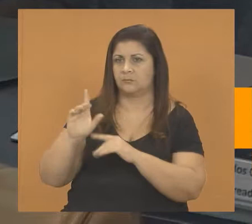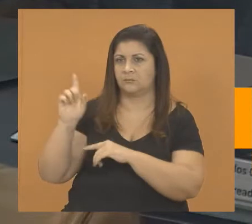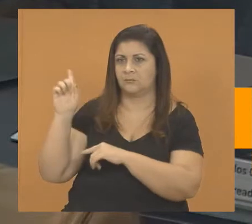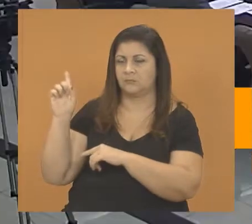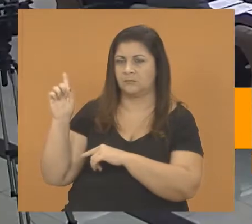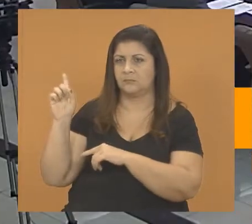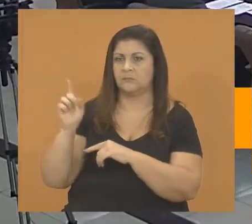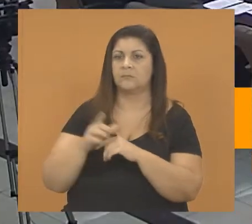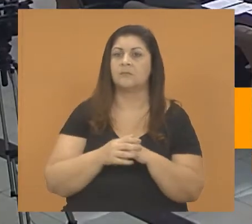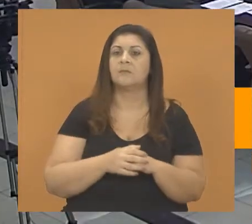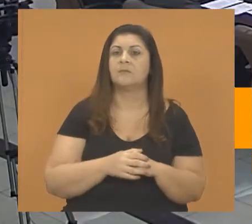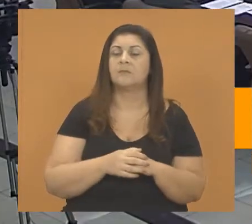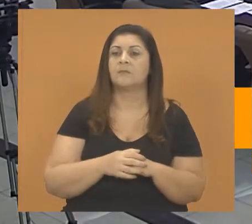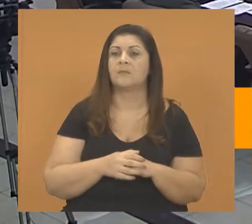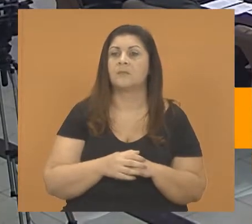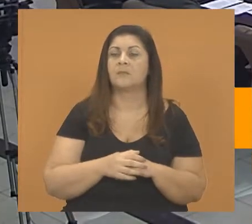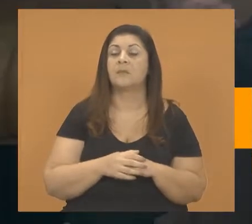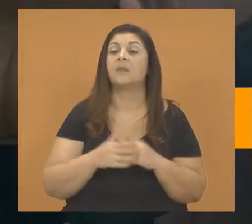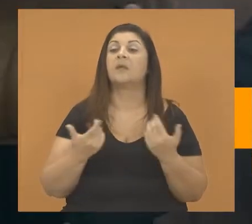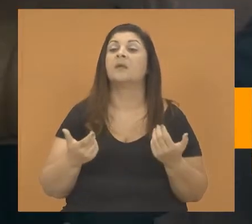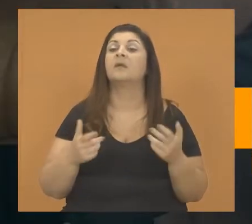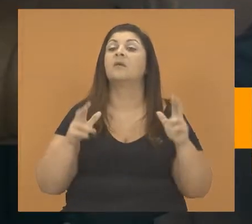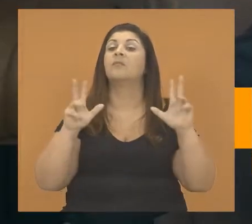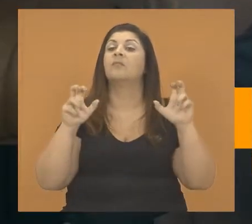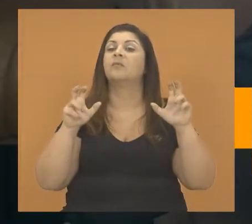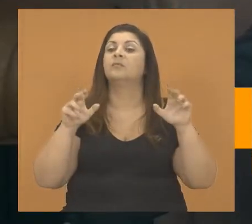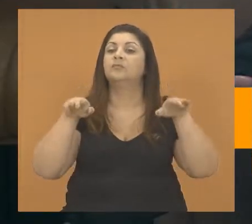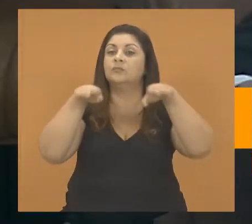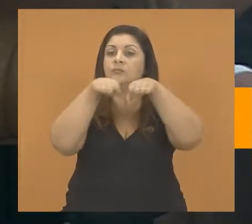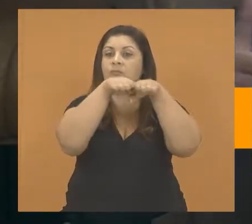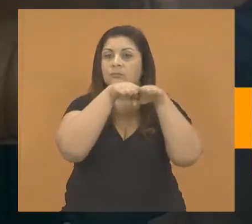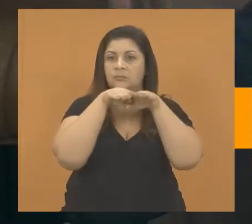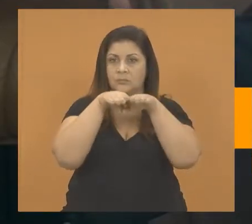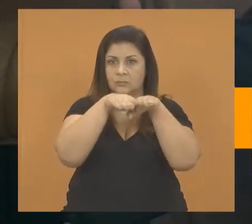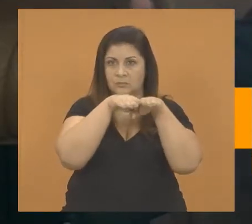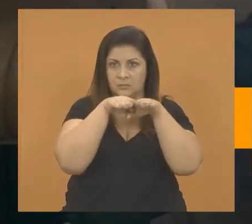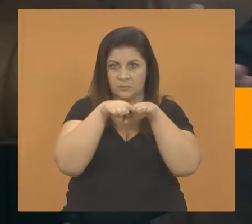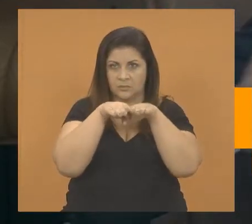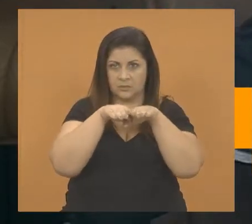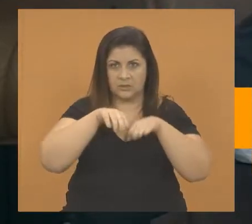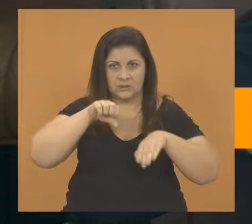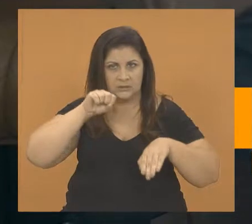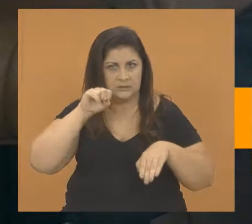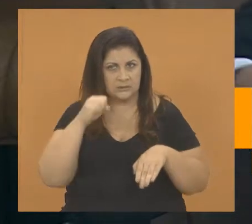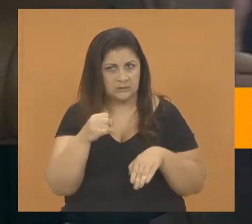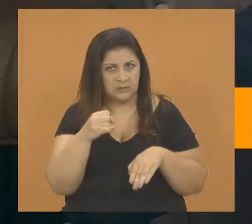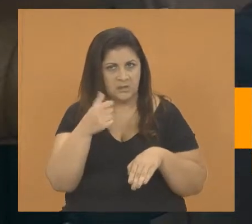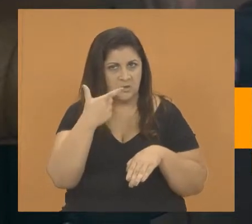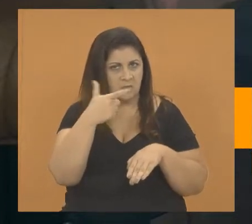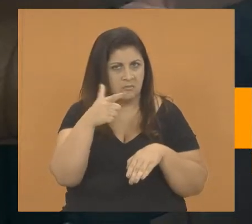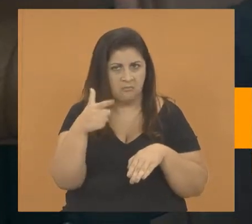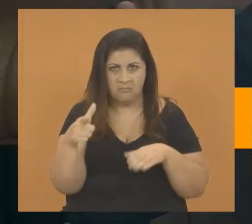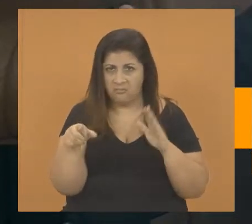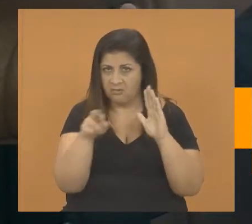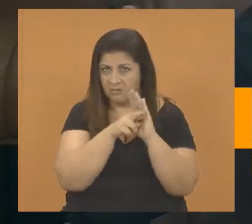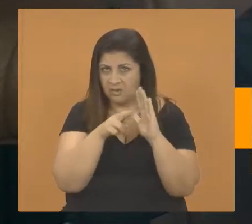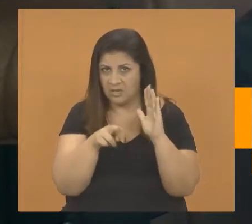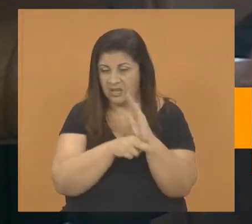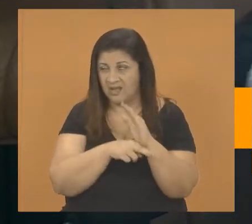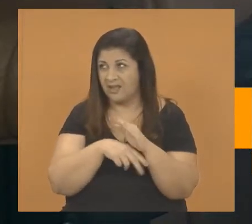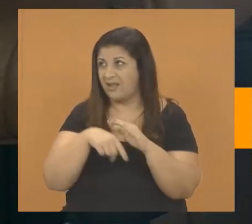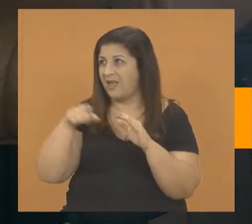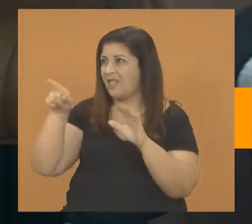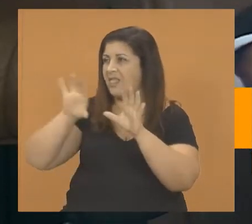gentileza e aí que está o princípio da igualdade se você não tem critérios fica ao bel-prazer daquele que vai